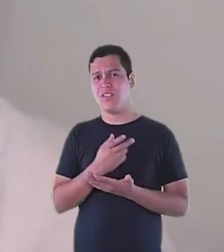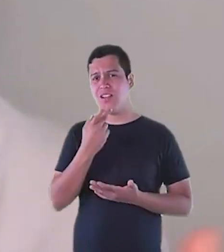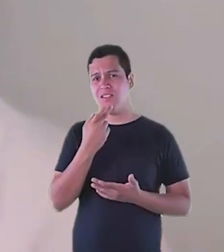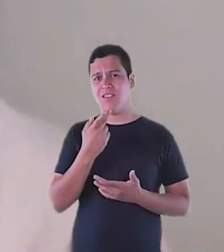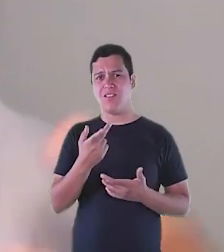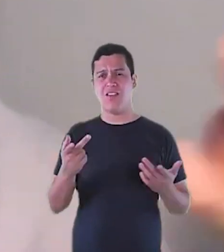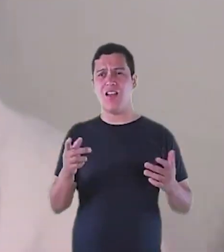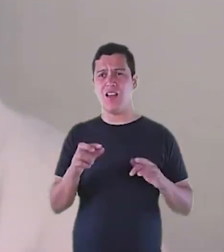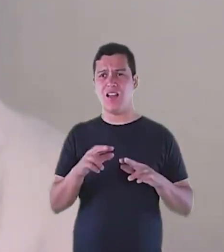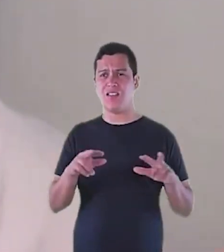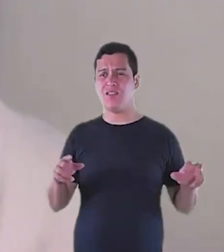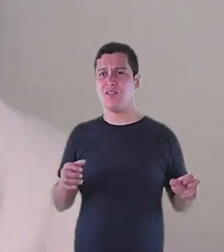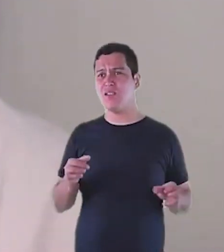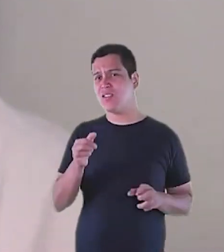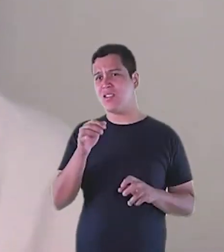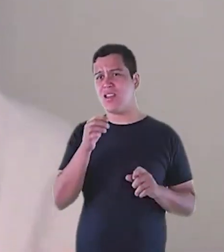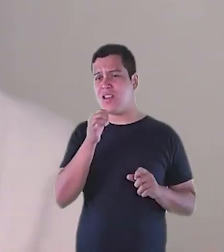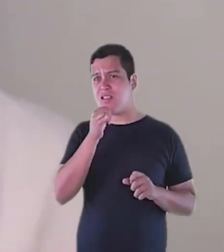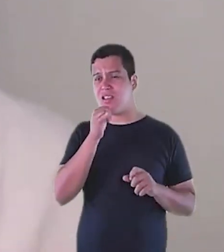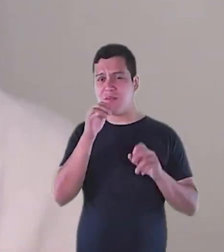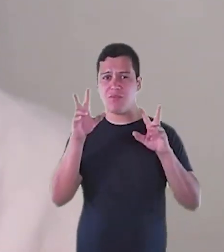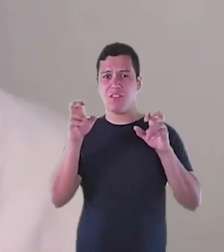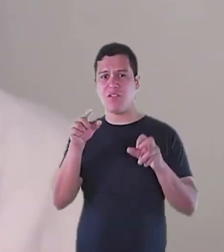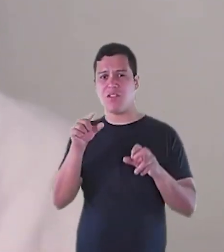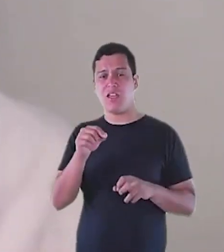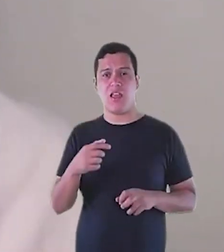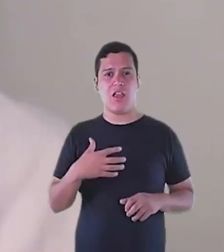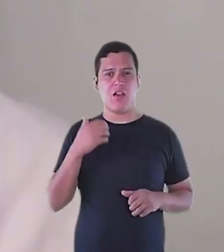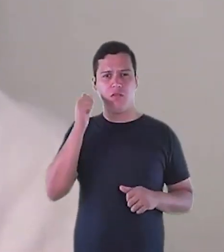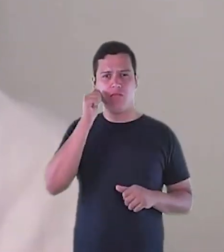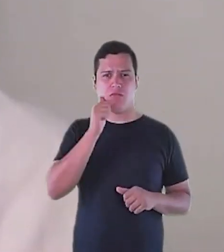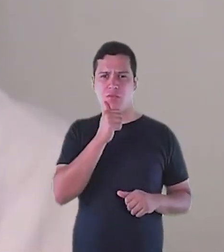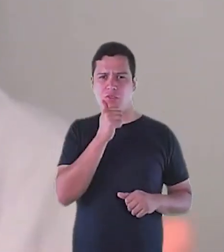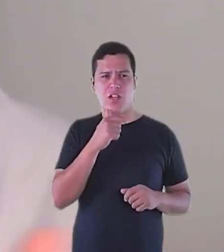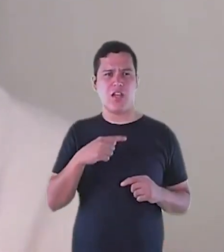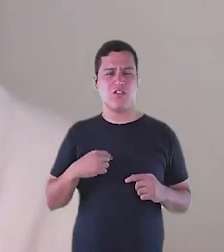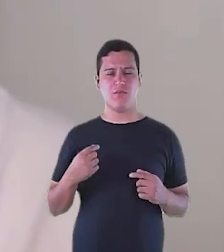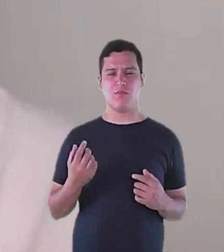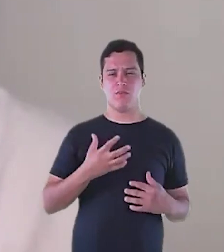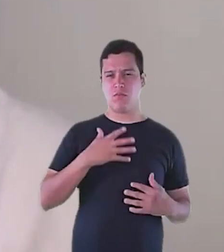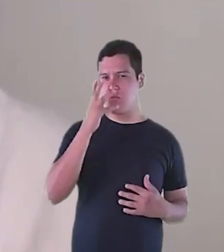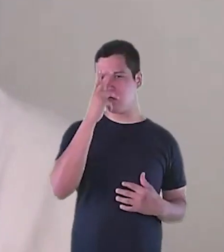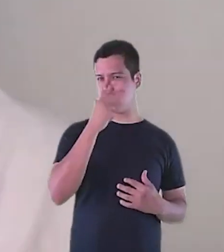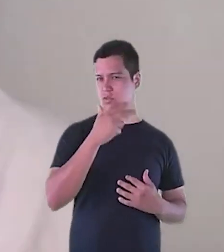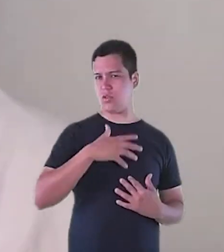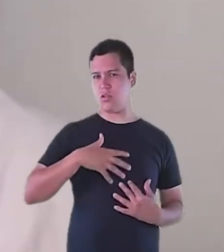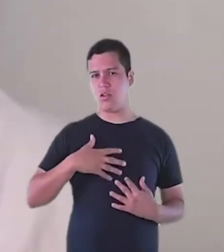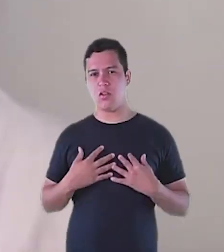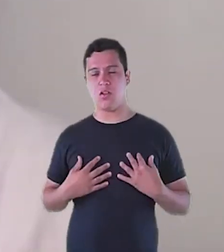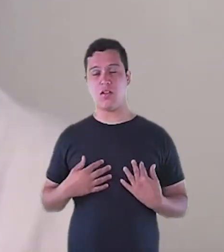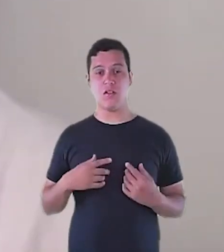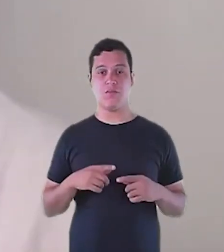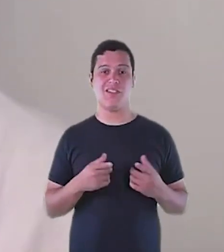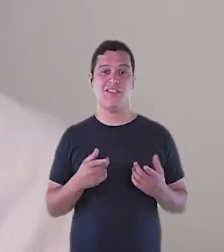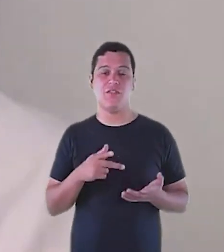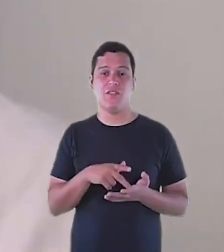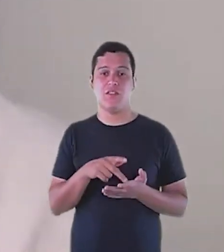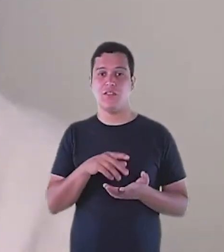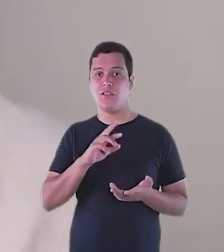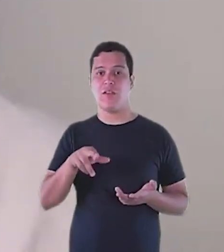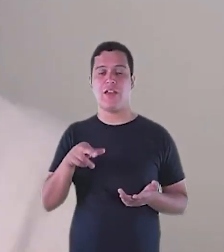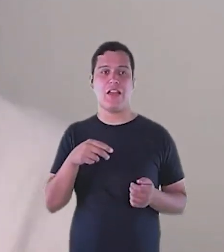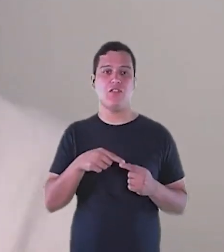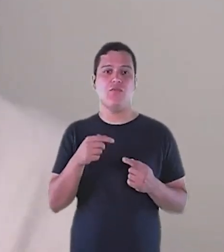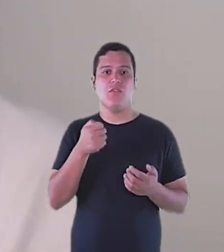furor sexual, sensual, porque ela ficou grávida uma vez por ano ao longo de uma década e meia, né? Eu acho que não